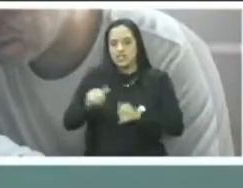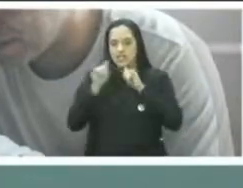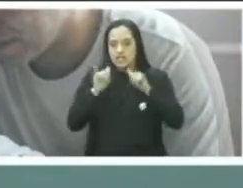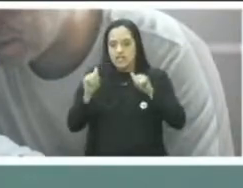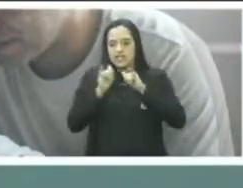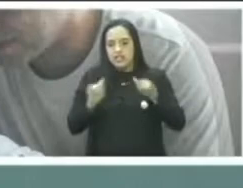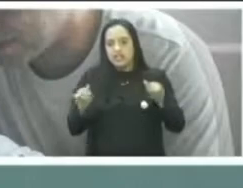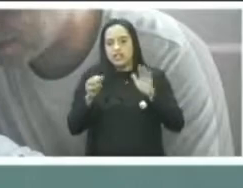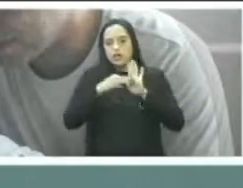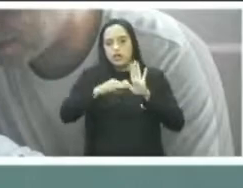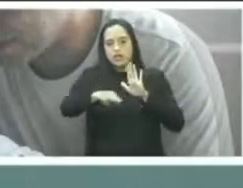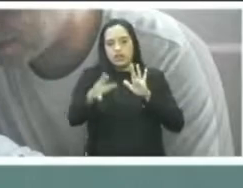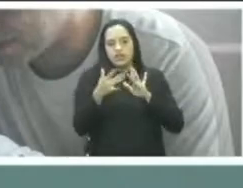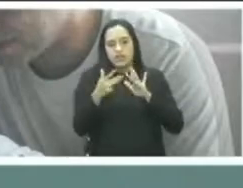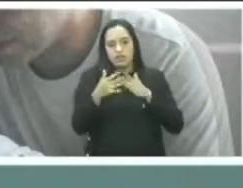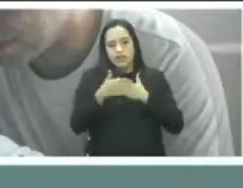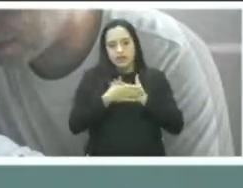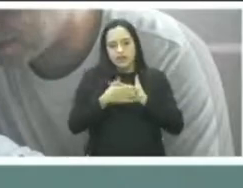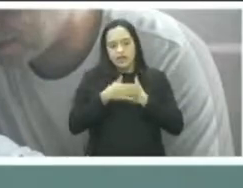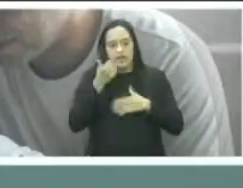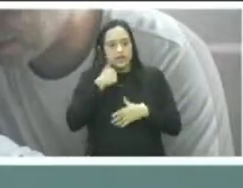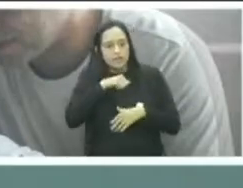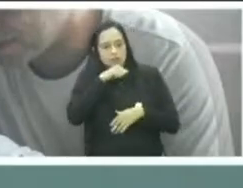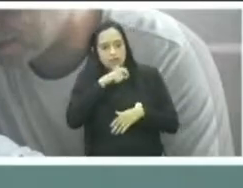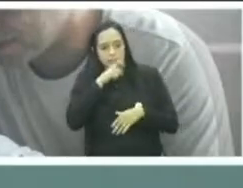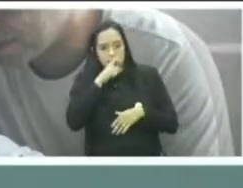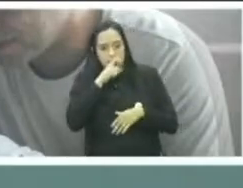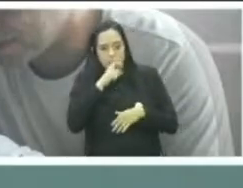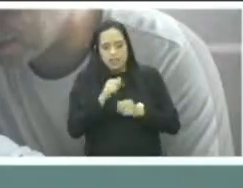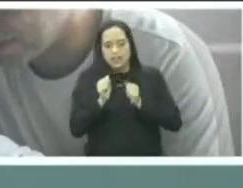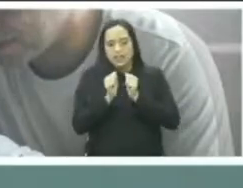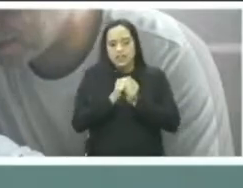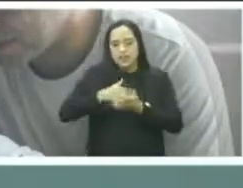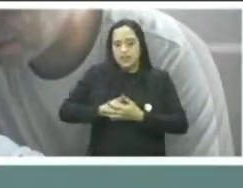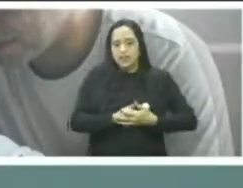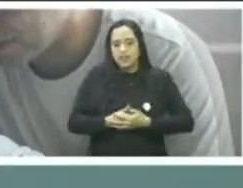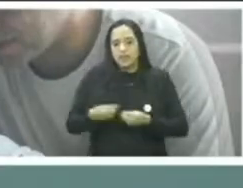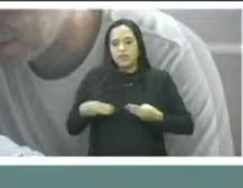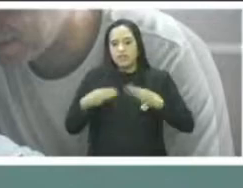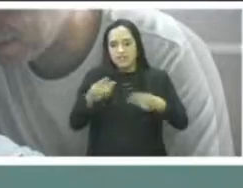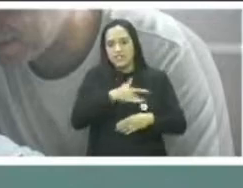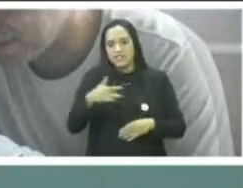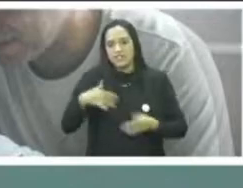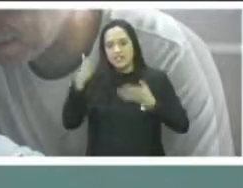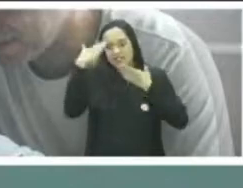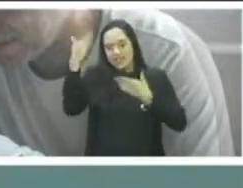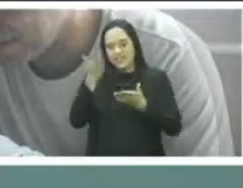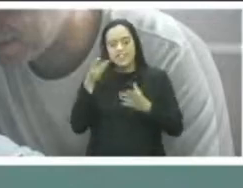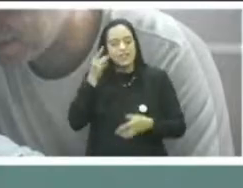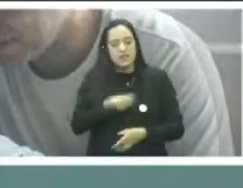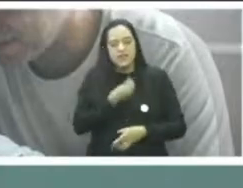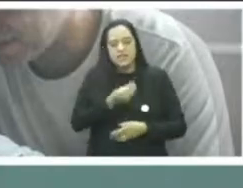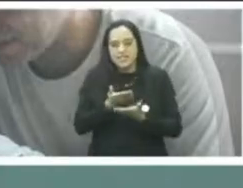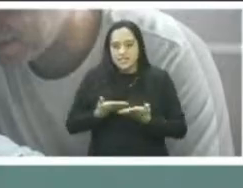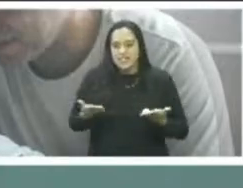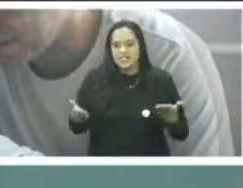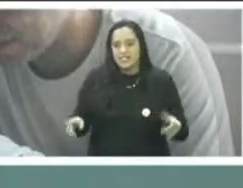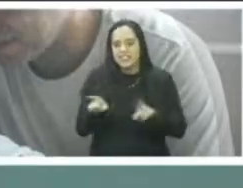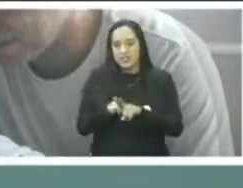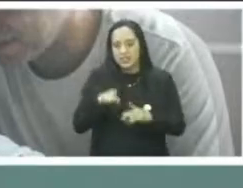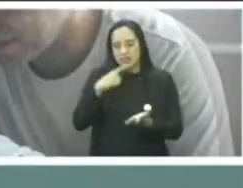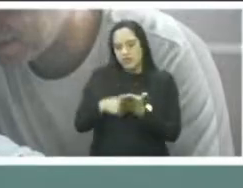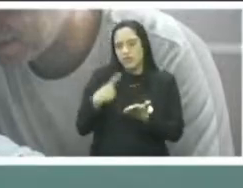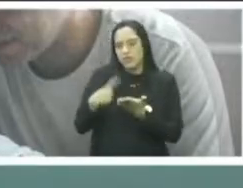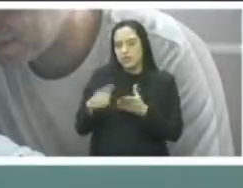uma vez, o Ministério da Saúde agradece a presença de todas e todos, bem como o compromisso coletivo com a promoção do cuidado